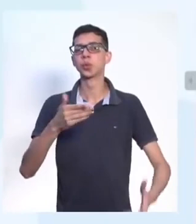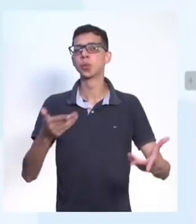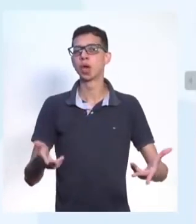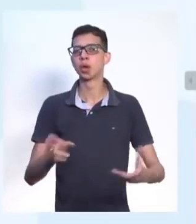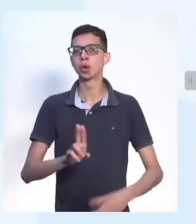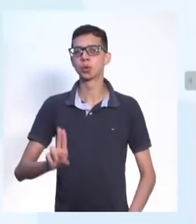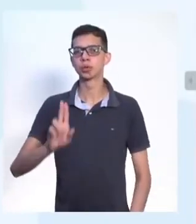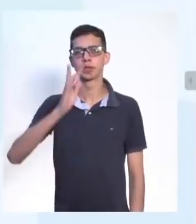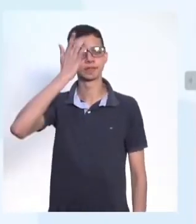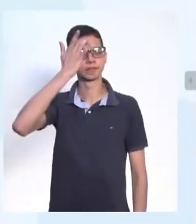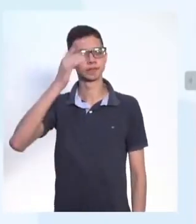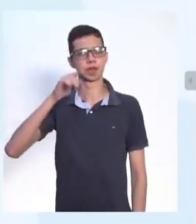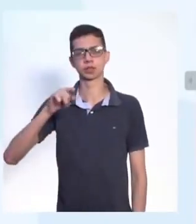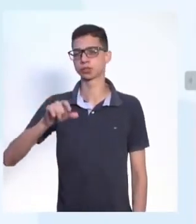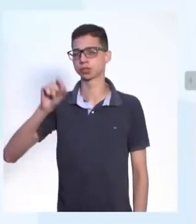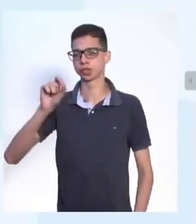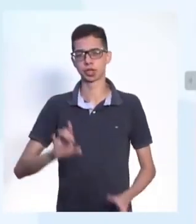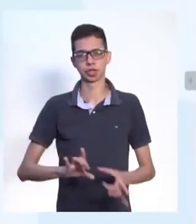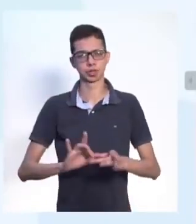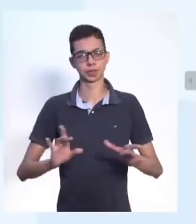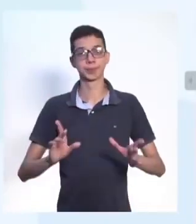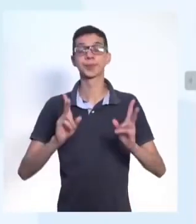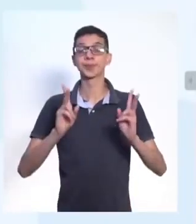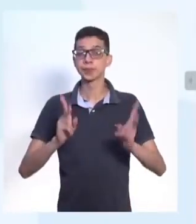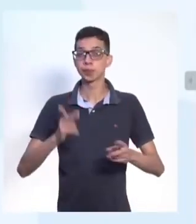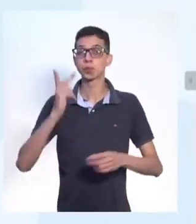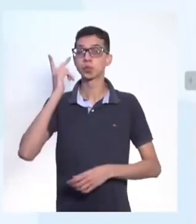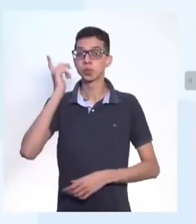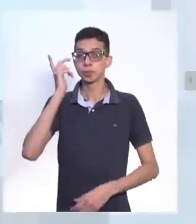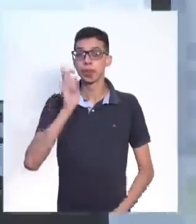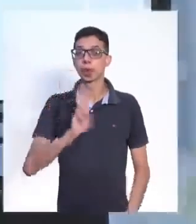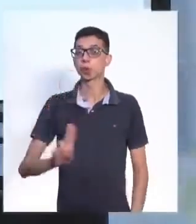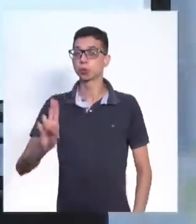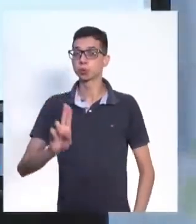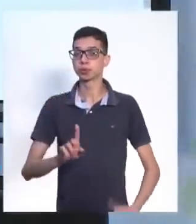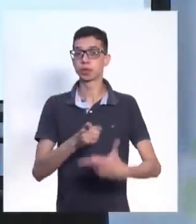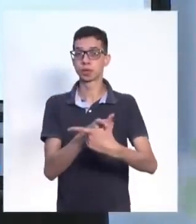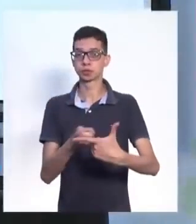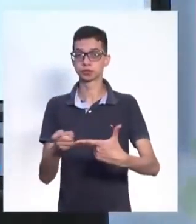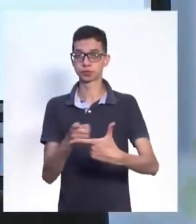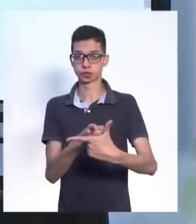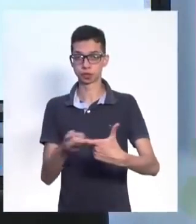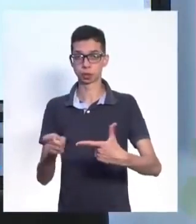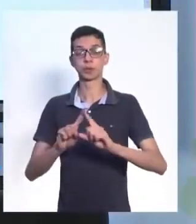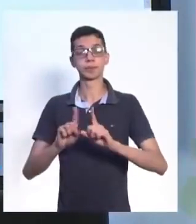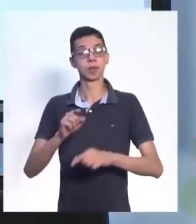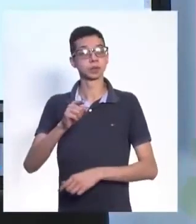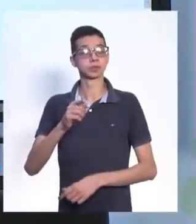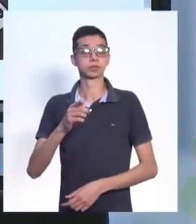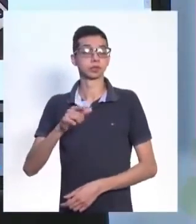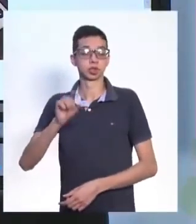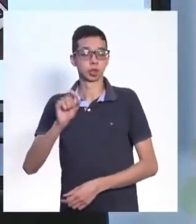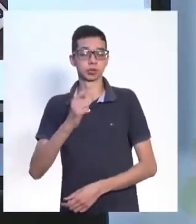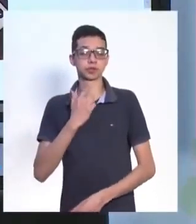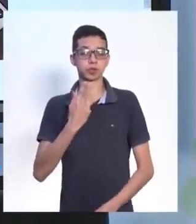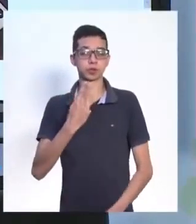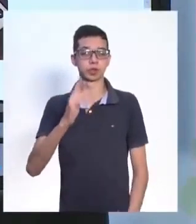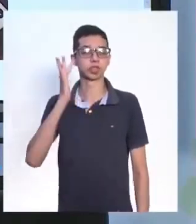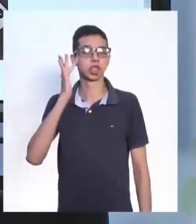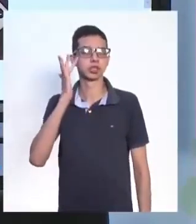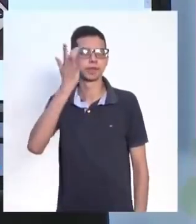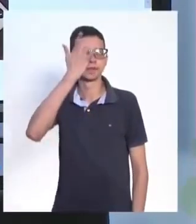método mais comum aí, geralmente, é a divisão. Mas vocês podem escolher o que vocês acharem mais conveniente, mais fácil aí para